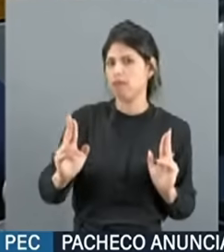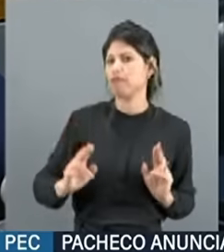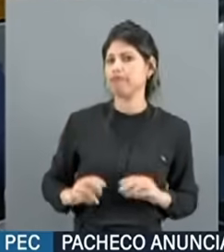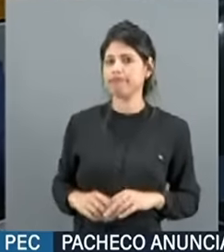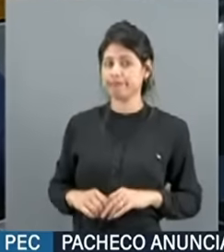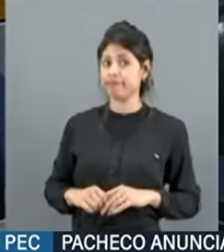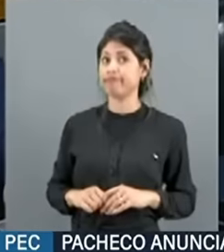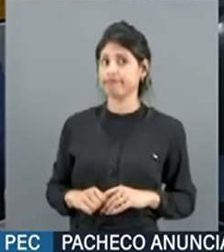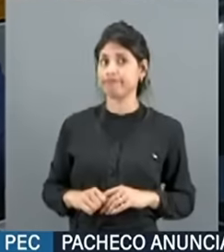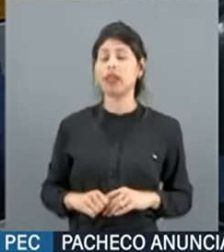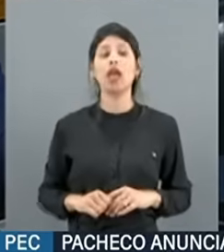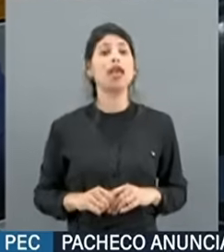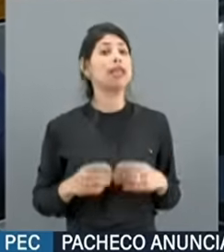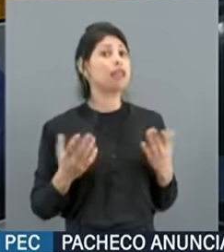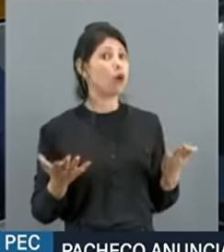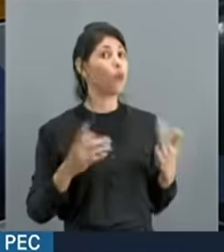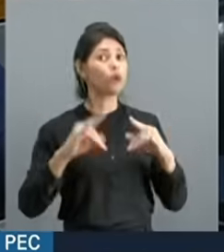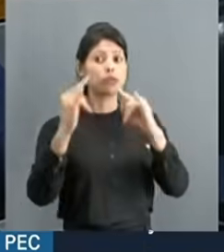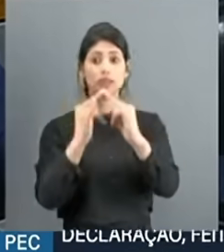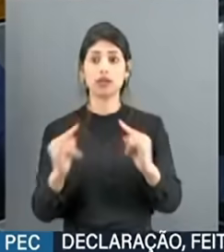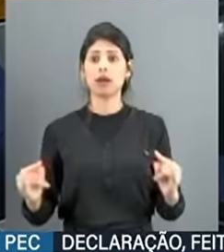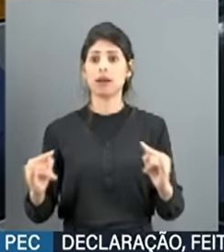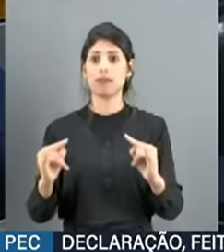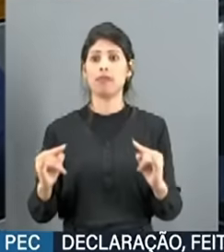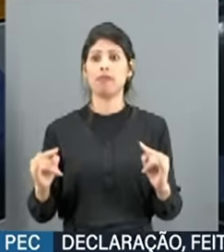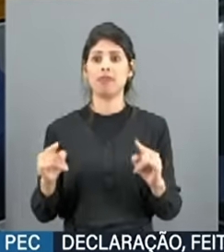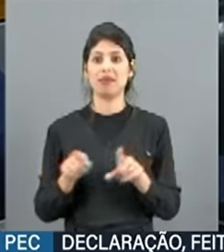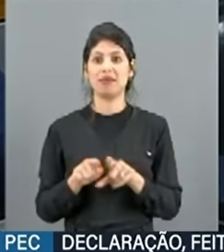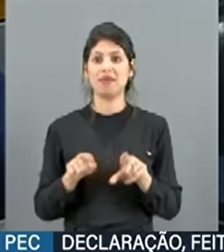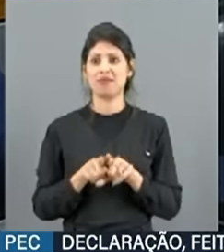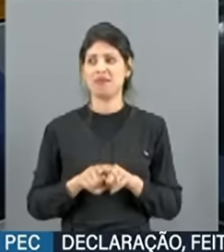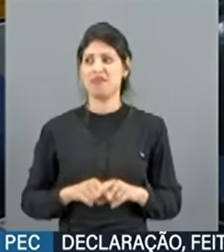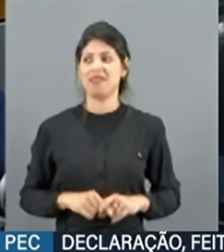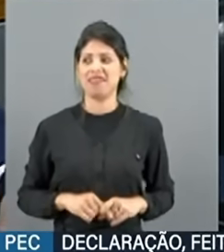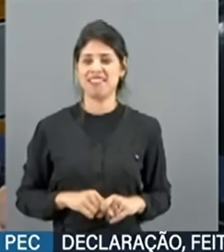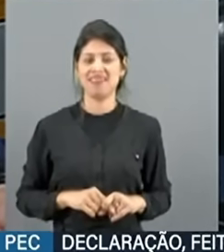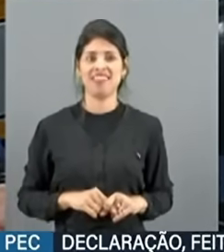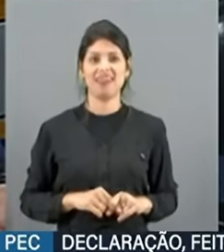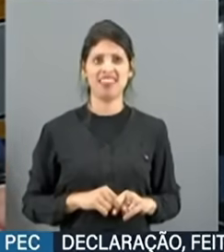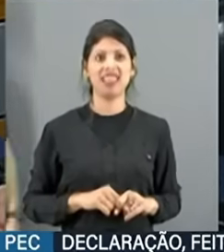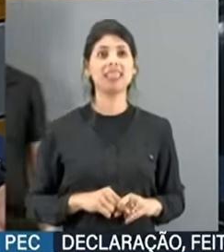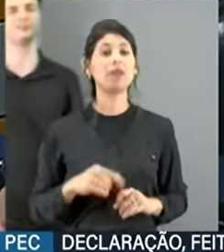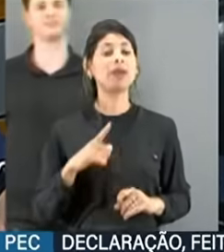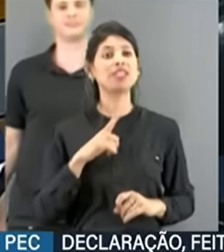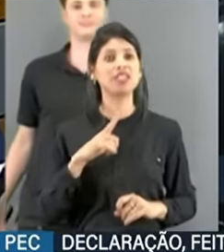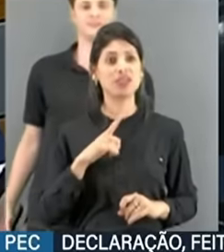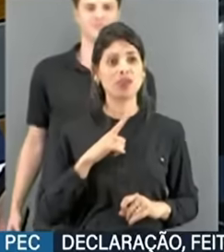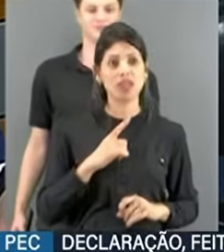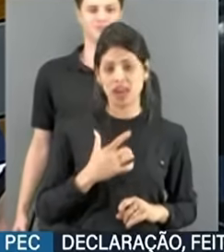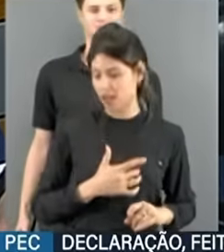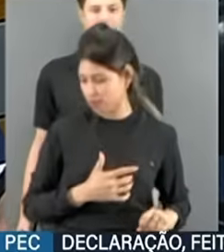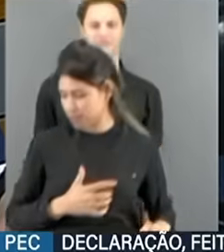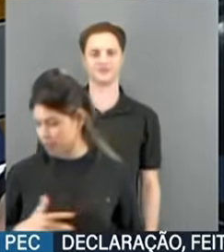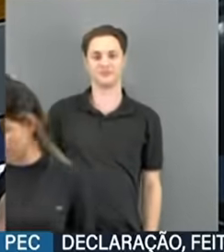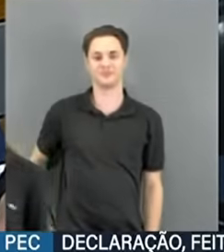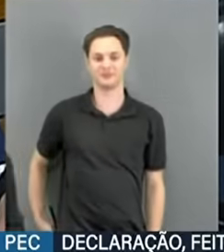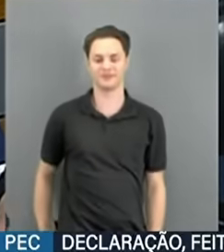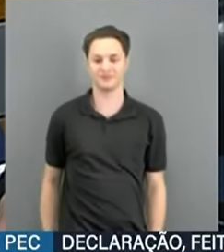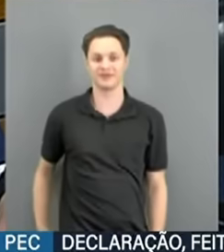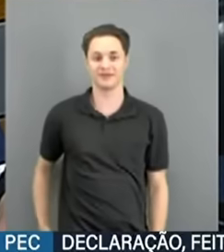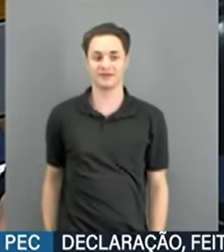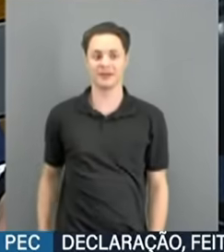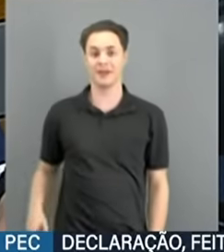acampamentos aconteceram em todo o país, não só em Brasília. Havia outros estados, inclusive em frente a organizações militares do Exército, nas